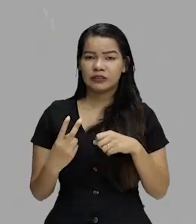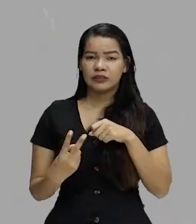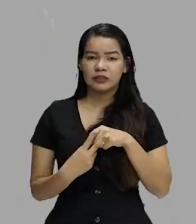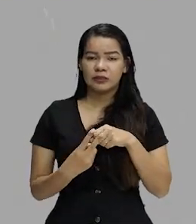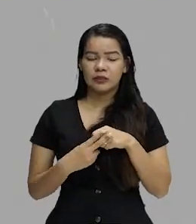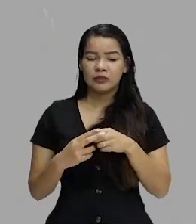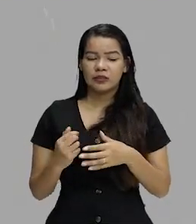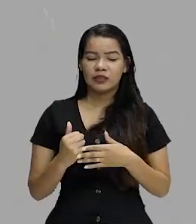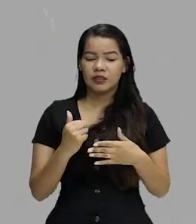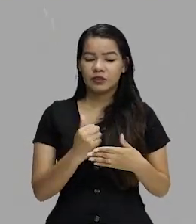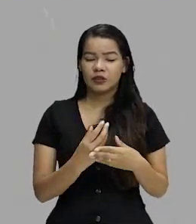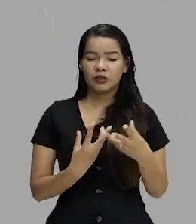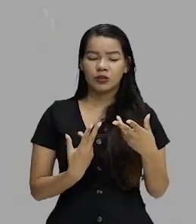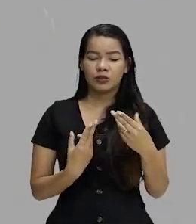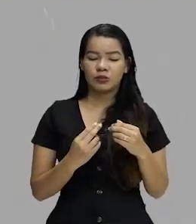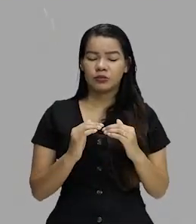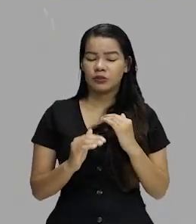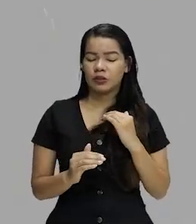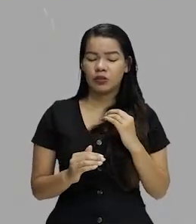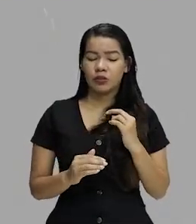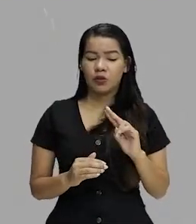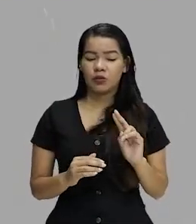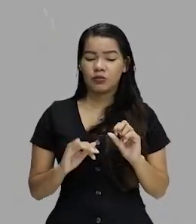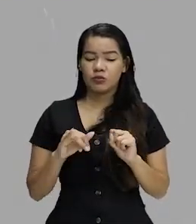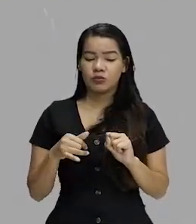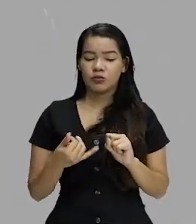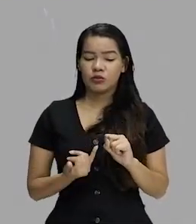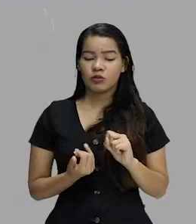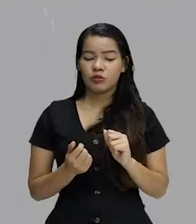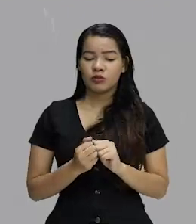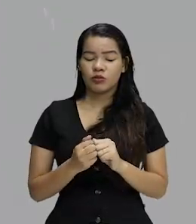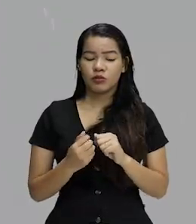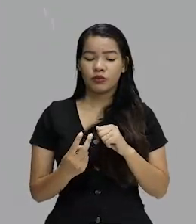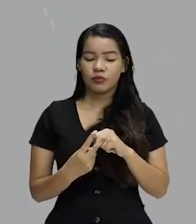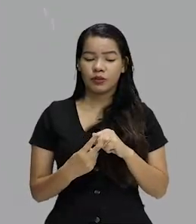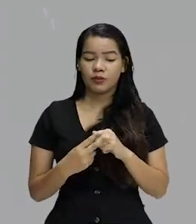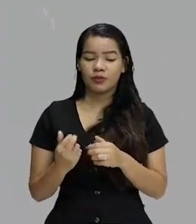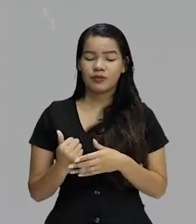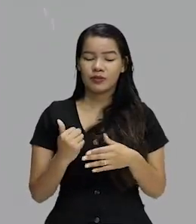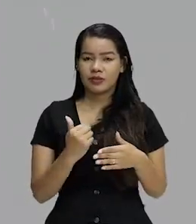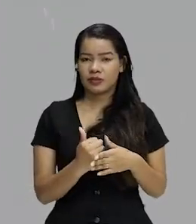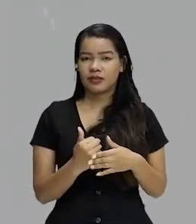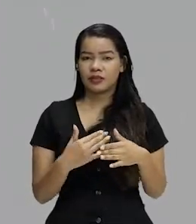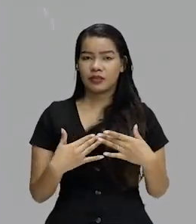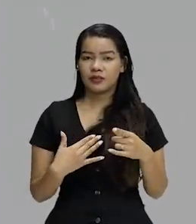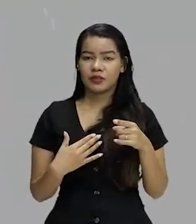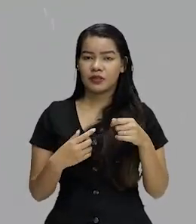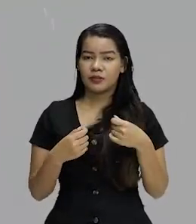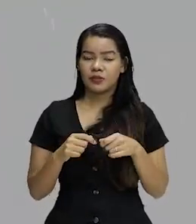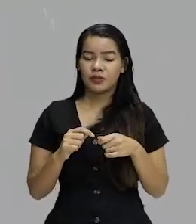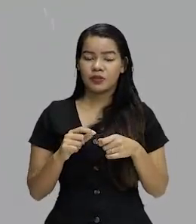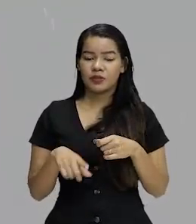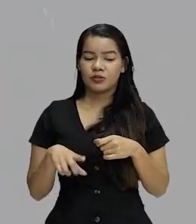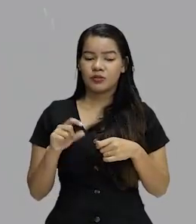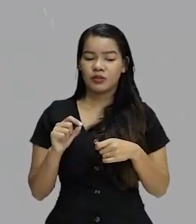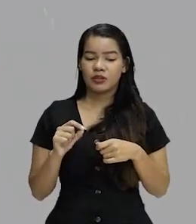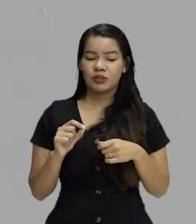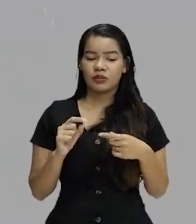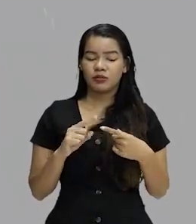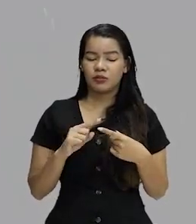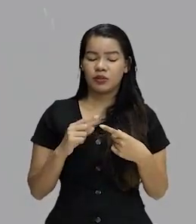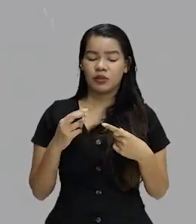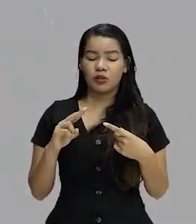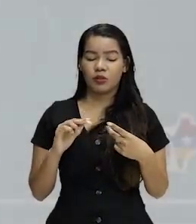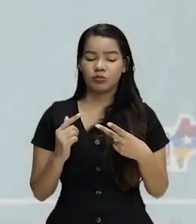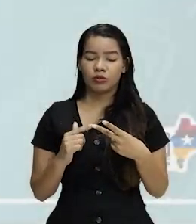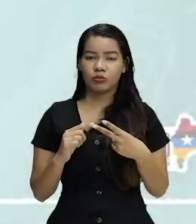com o não ou fazer a contração do sujeito com o verbo auxiliar. Então, você pode optar por uma forma